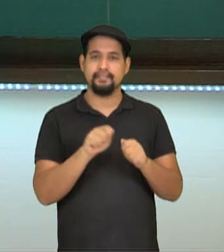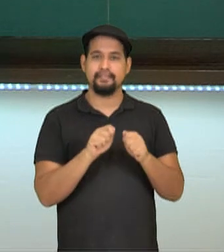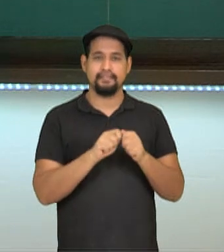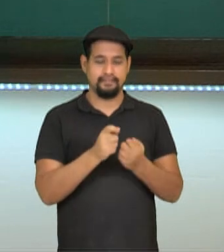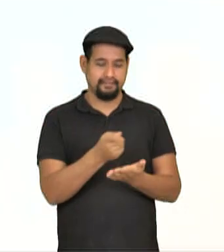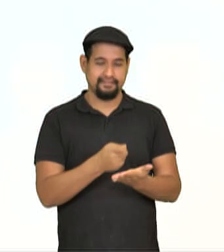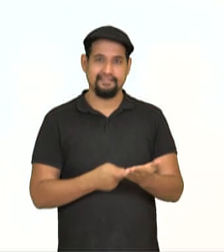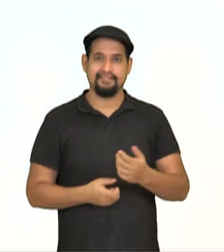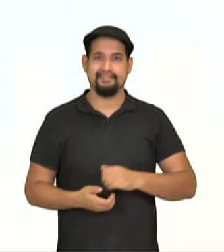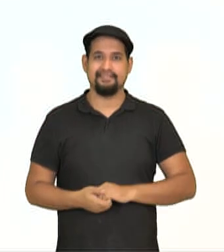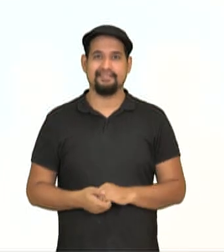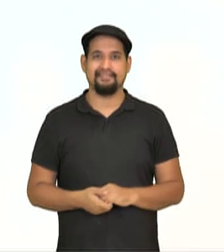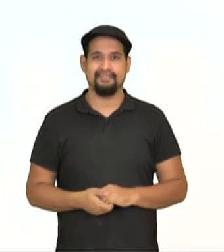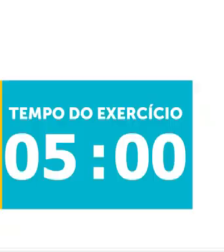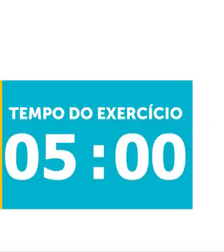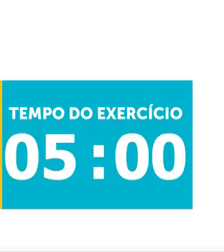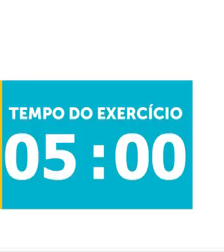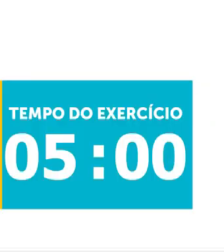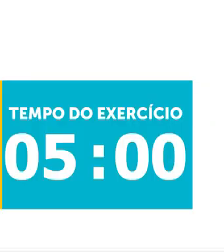suas anotações.